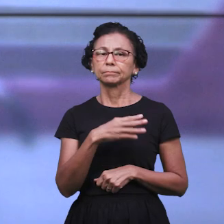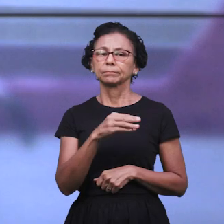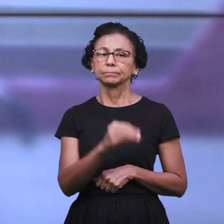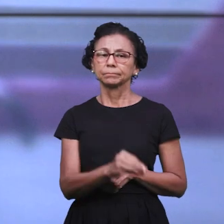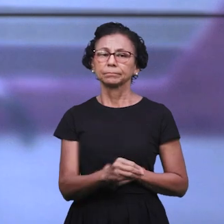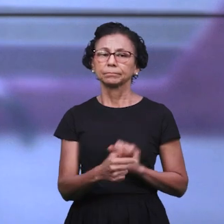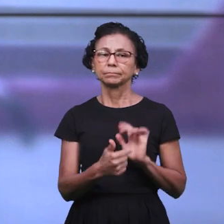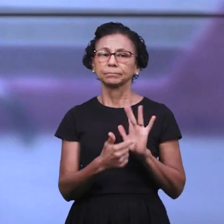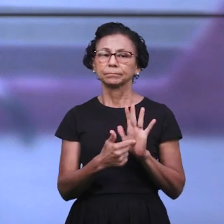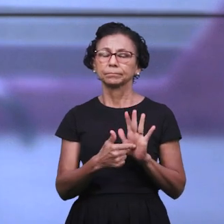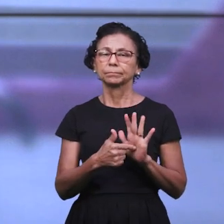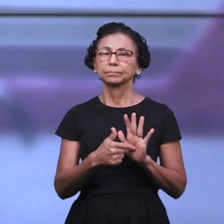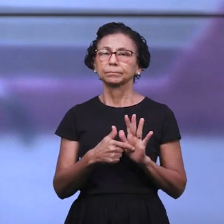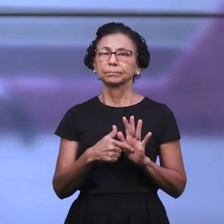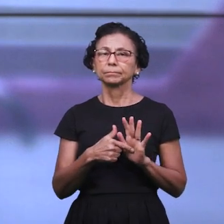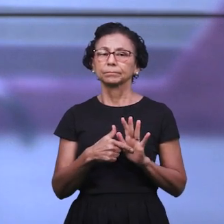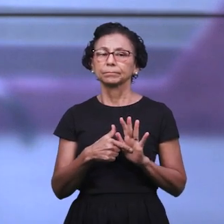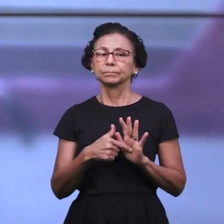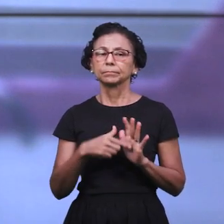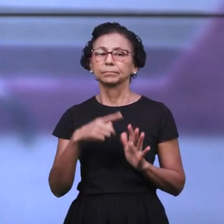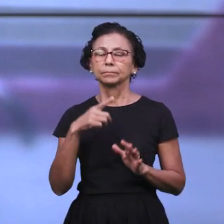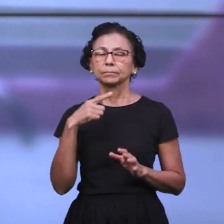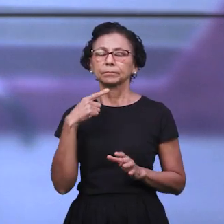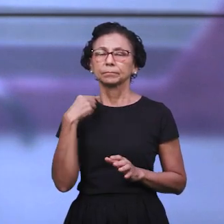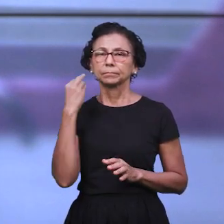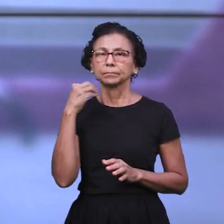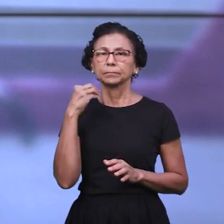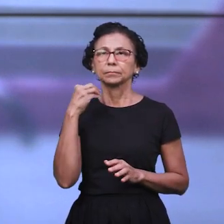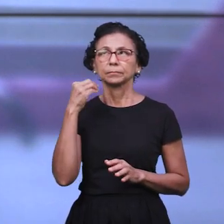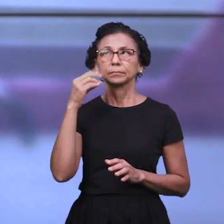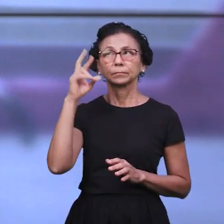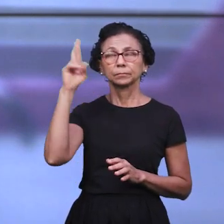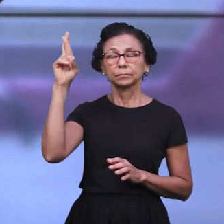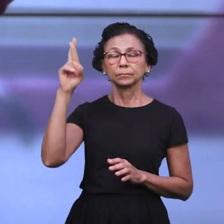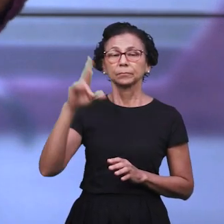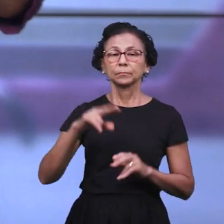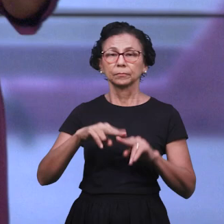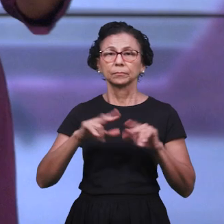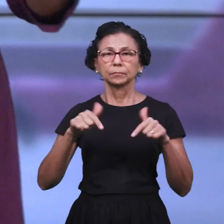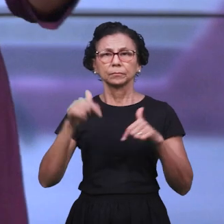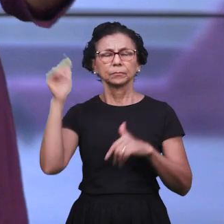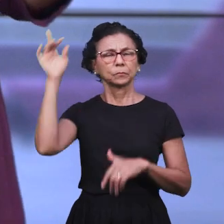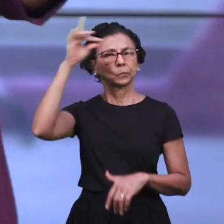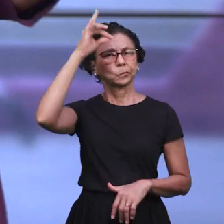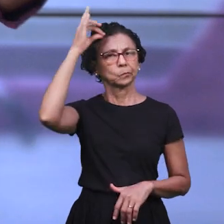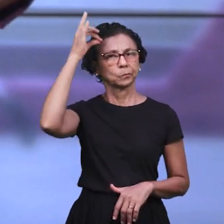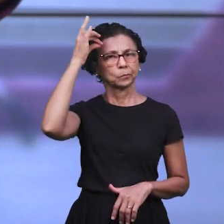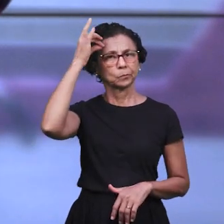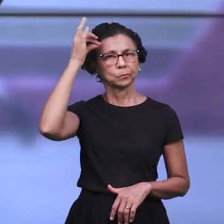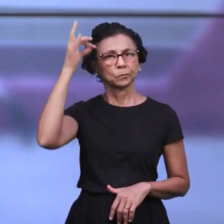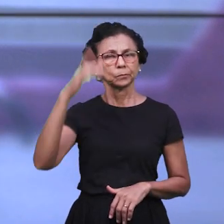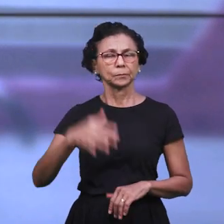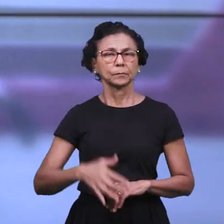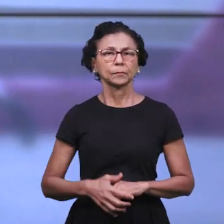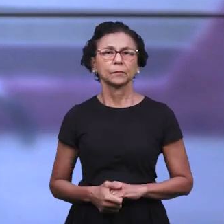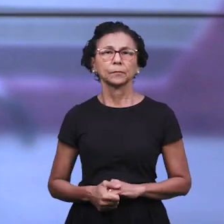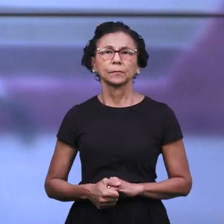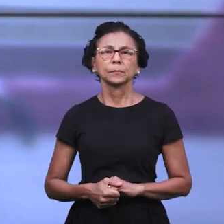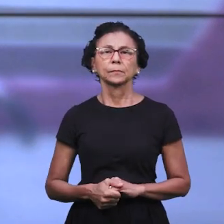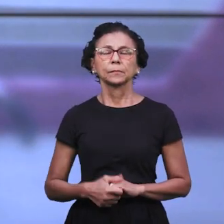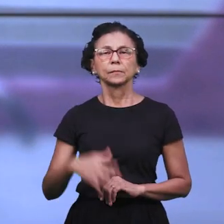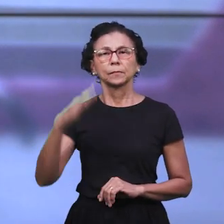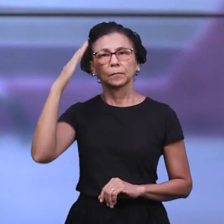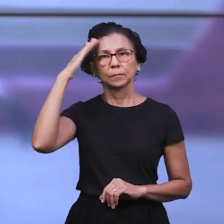com o Senhor, de direção para a sua vida, com a revelação do Espírito Santo. Irmãos, diferentes trechos do livro